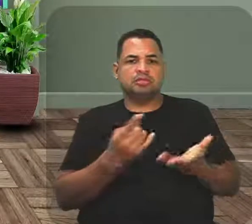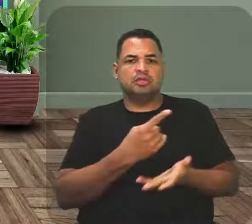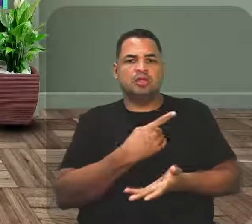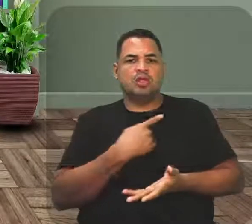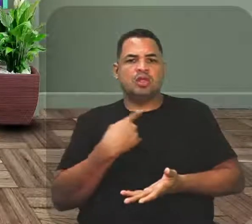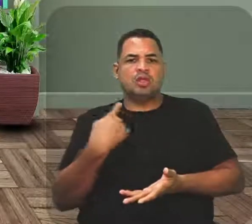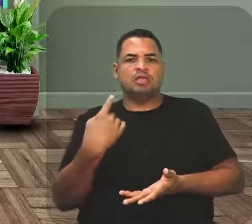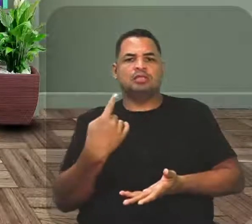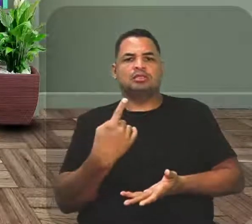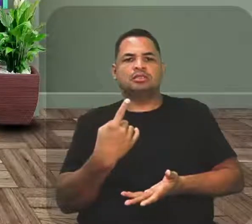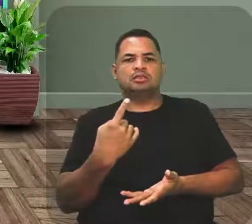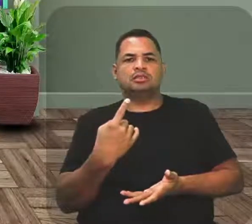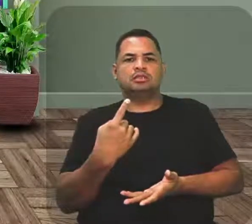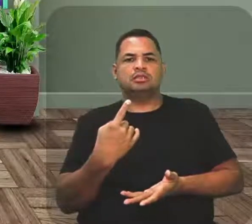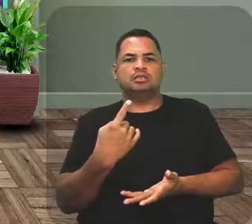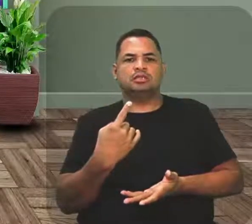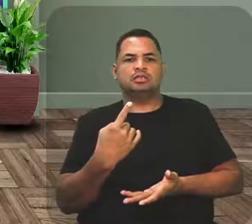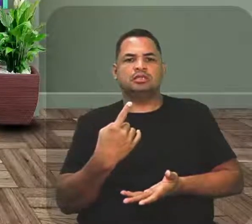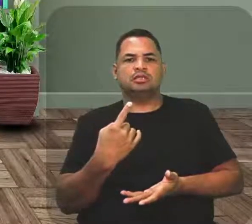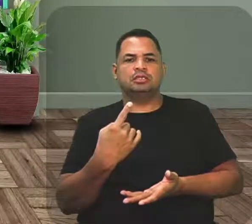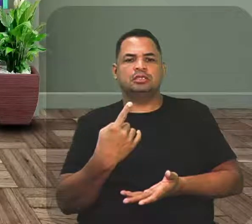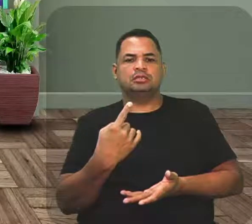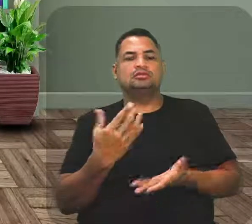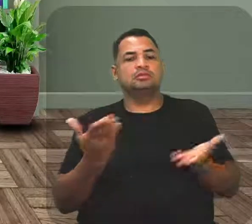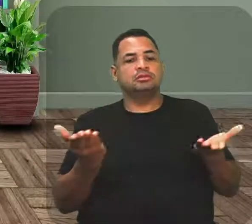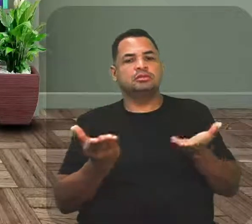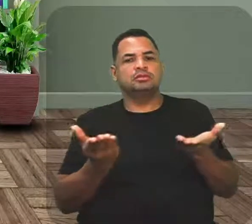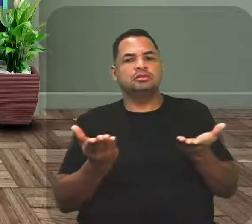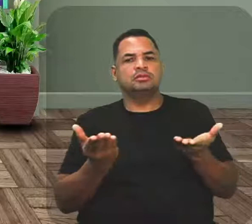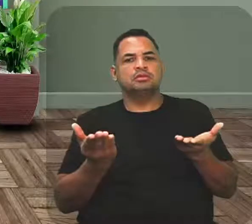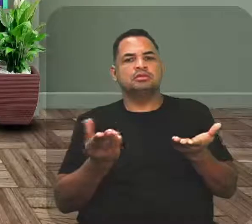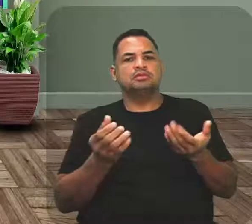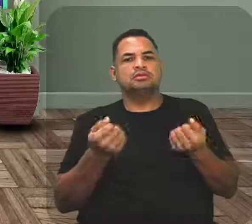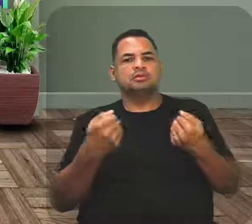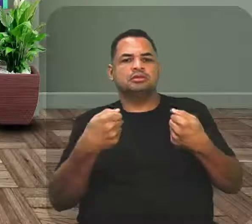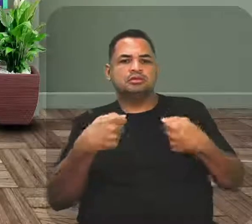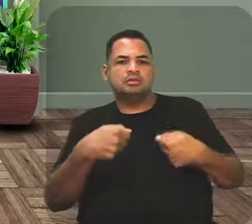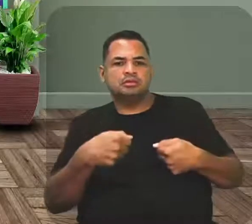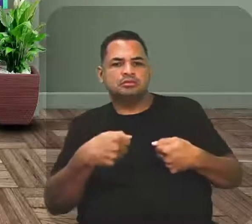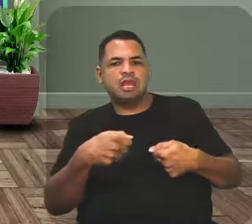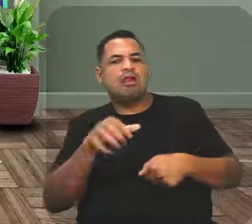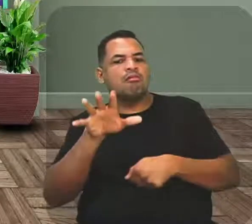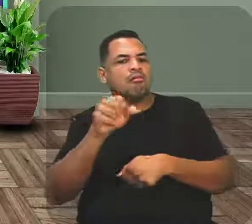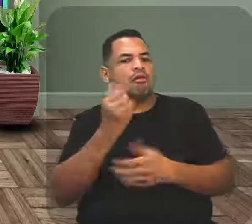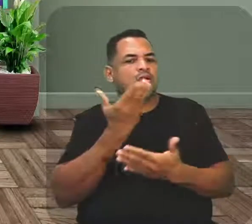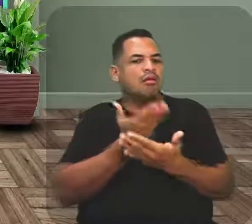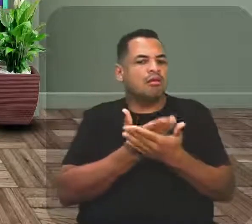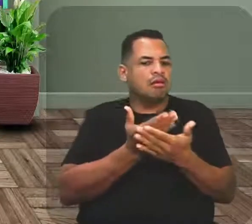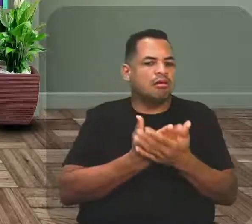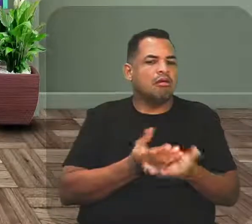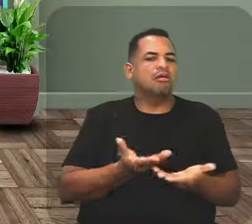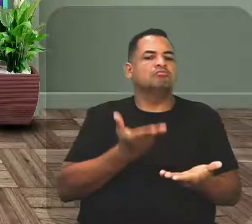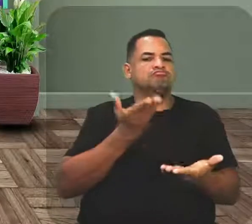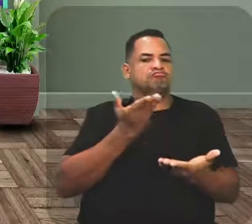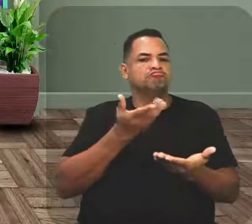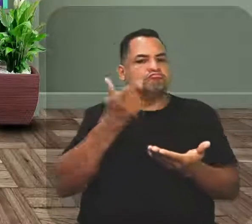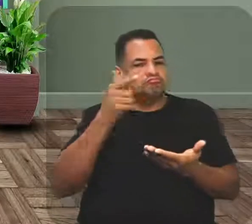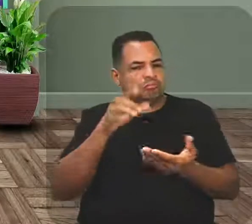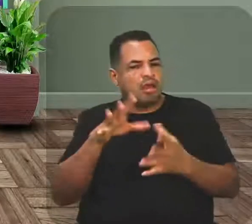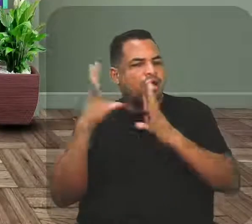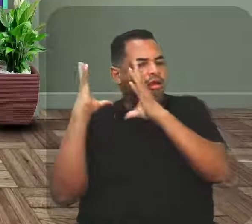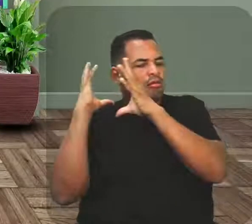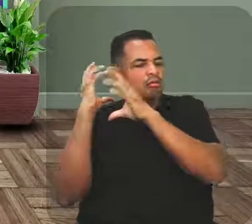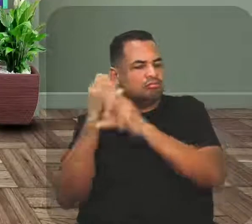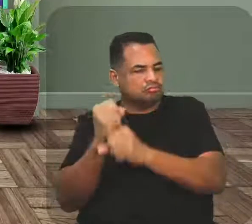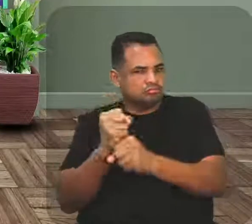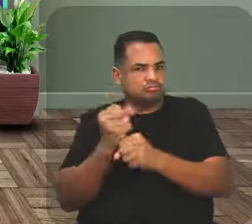aí dizer para você que, é claro, você pode pegar esta aula, né, rever, né, revisar